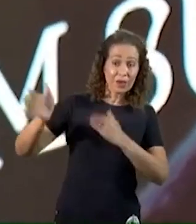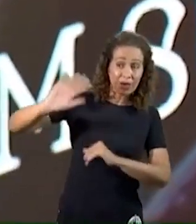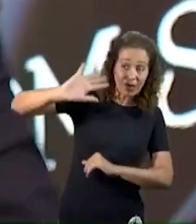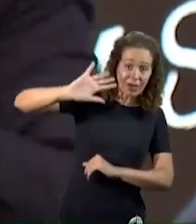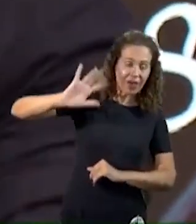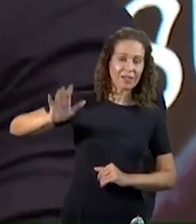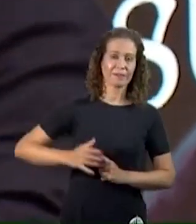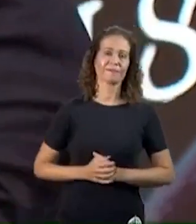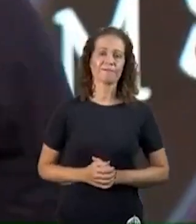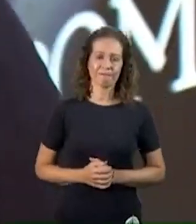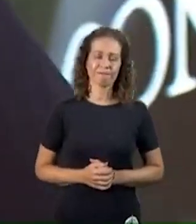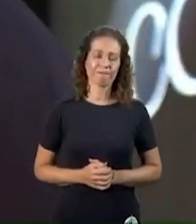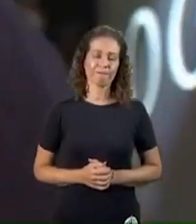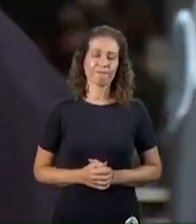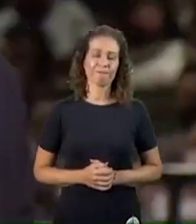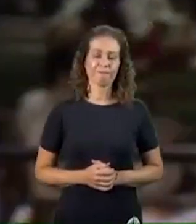oi, oi.